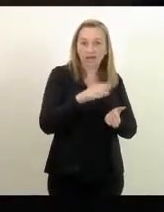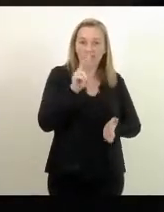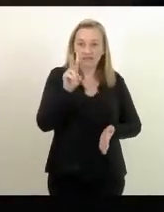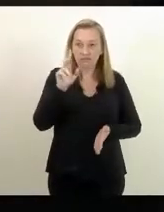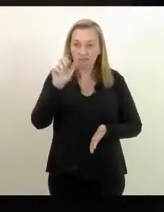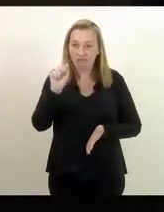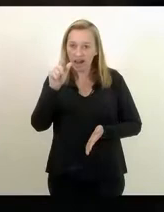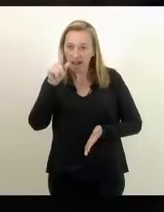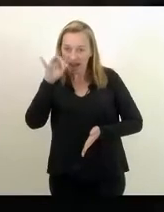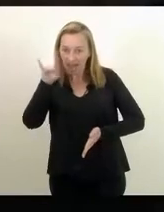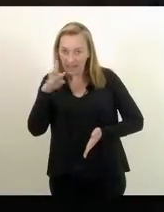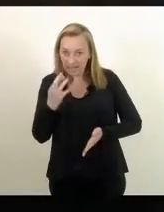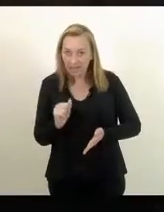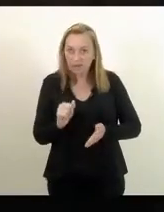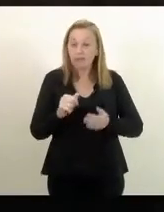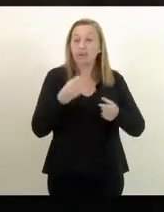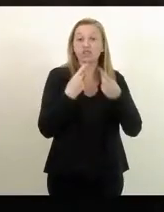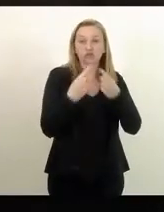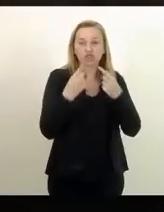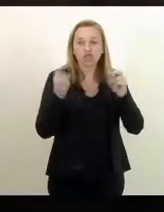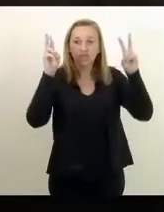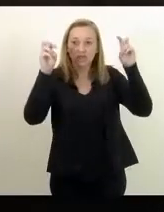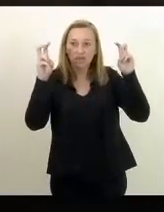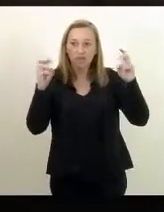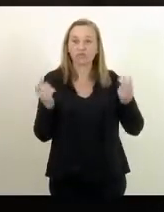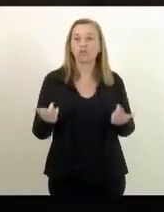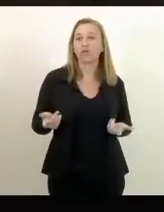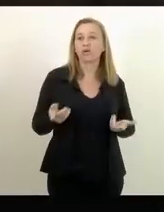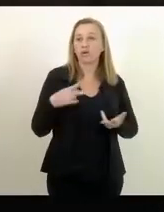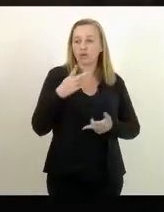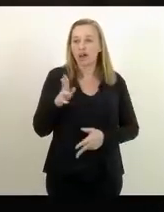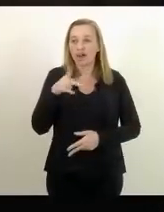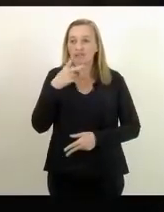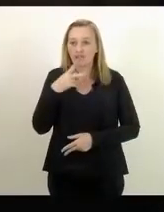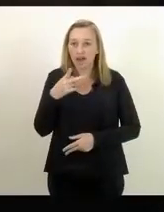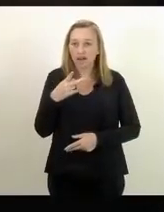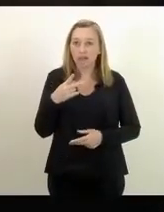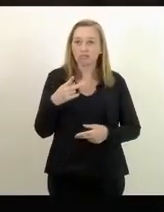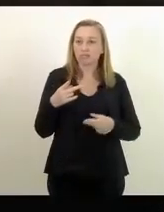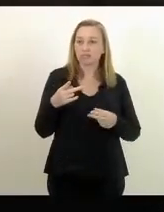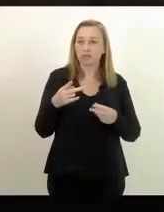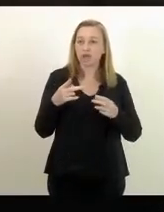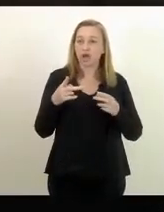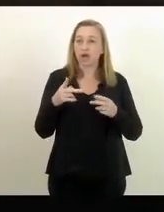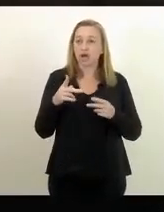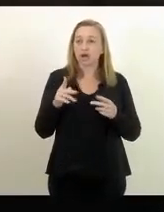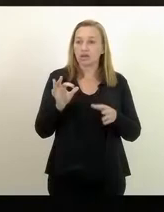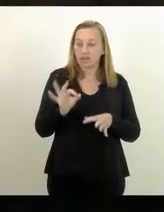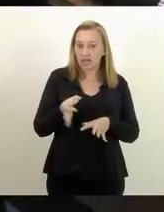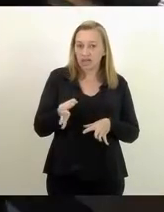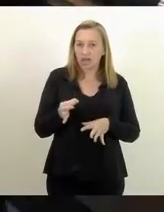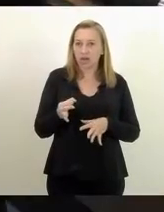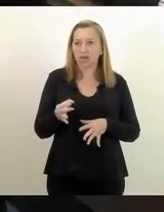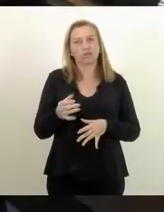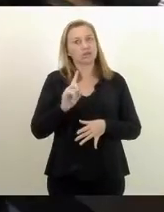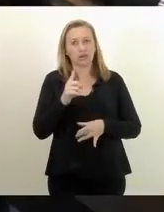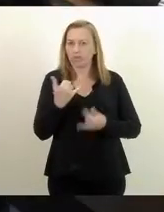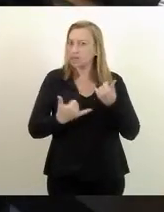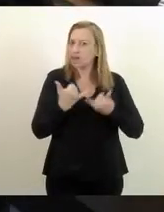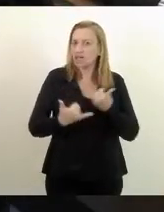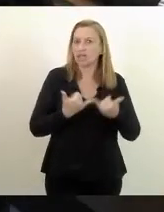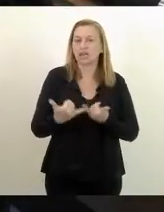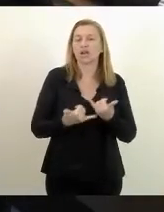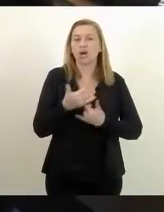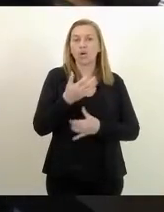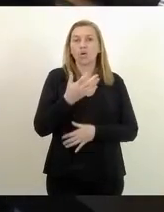Alain para debater esse tema. Eu vou usar um jargão popular. Isso não é uma brincadeira. Uma mãe que trata, que tem um